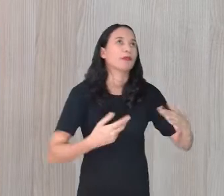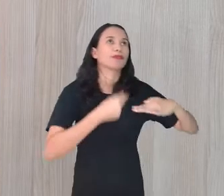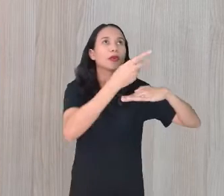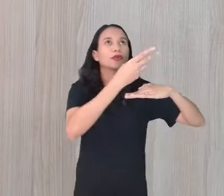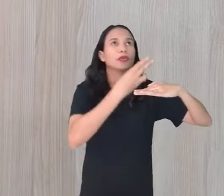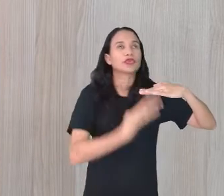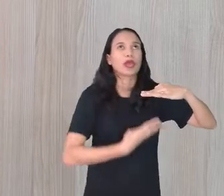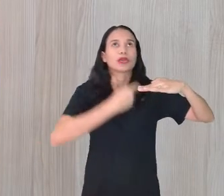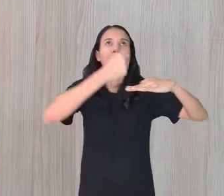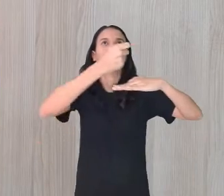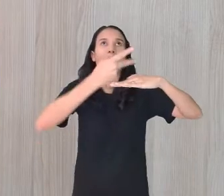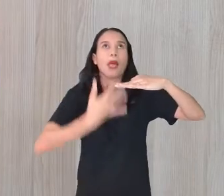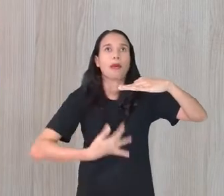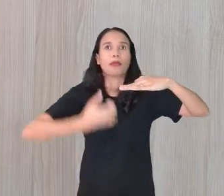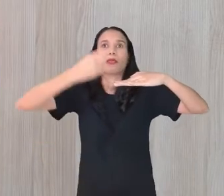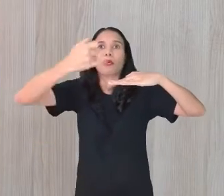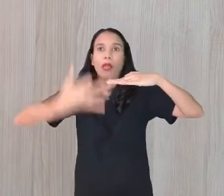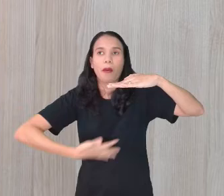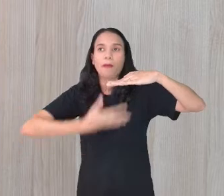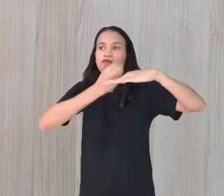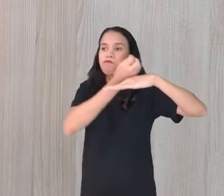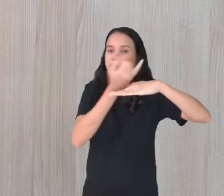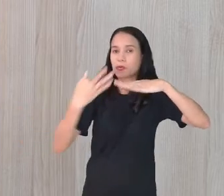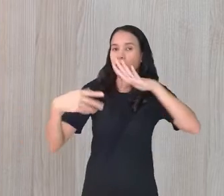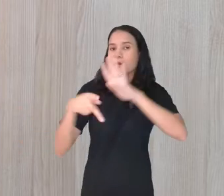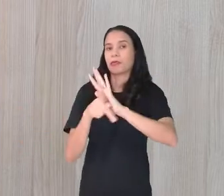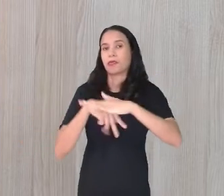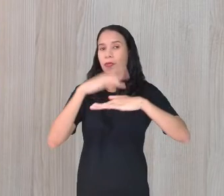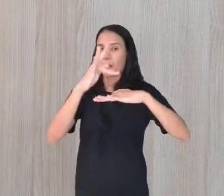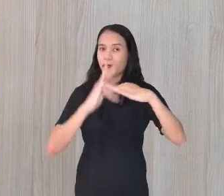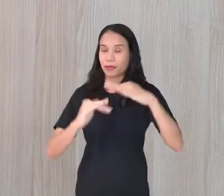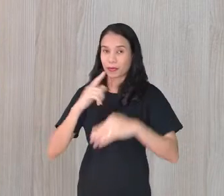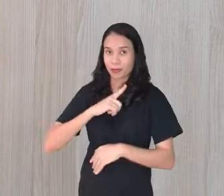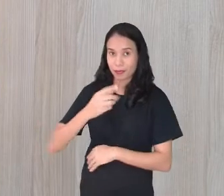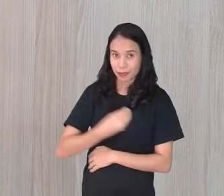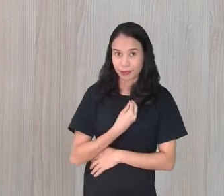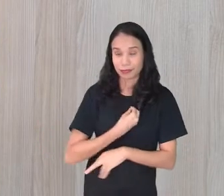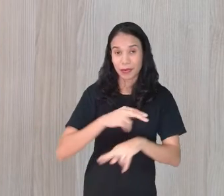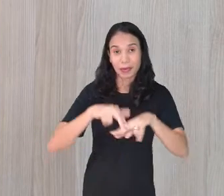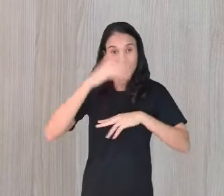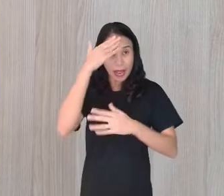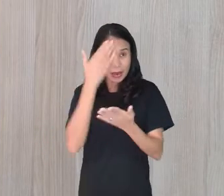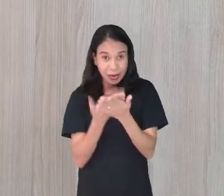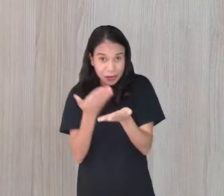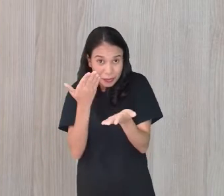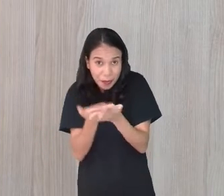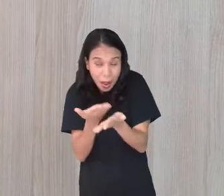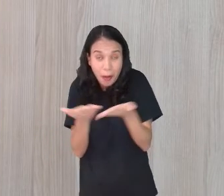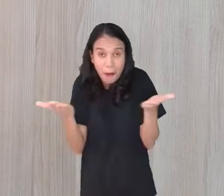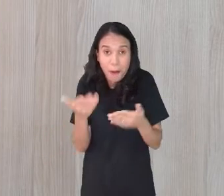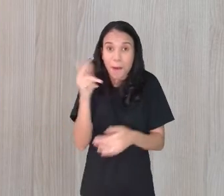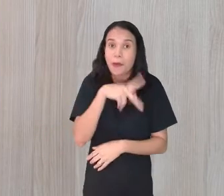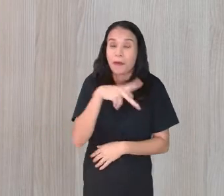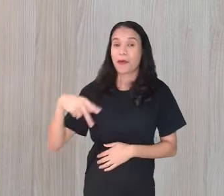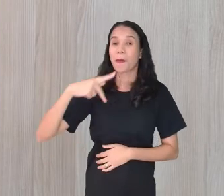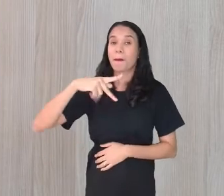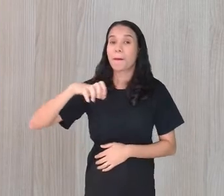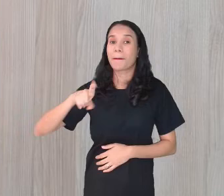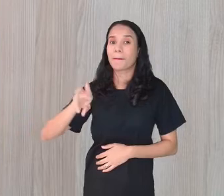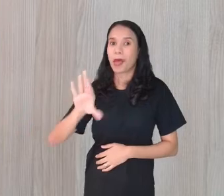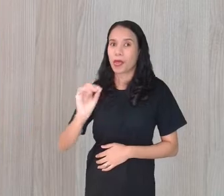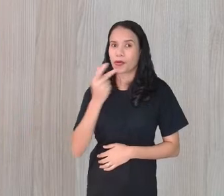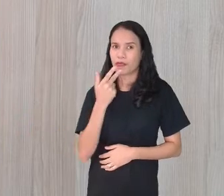ter um monte de frações equivalentes a ele, né? Então, eu acredito que para essa aula do professor Pedro, quando ele disse no começo,